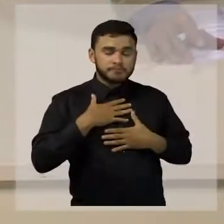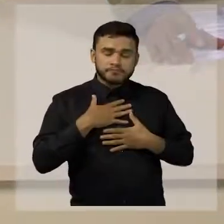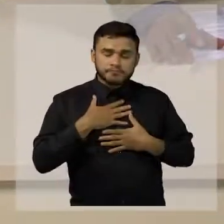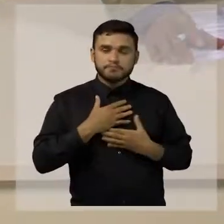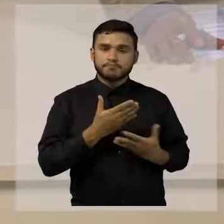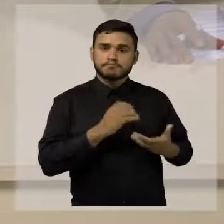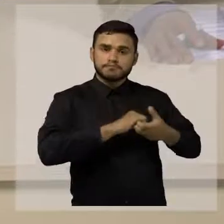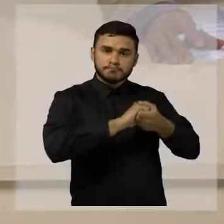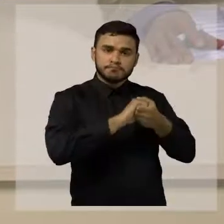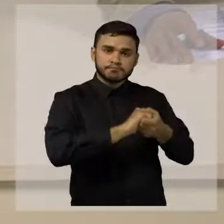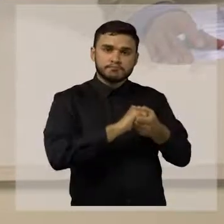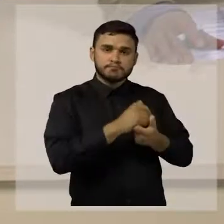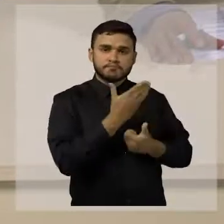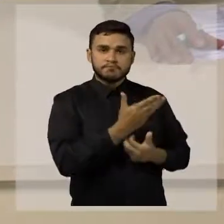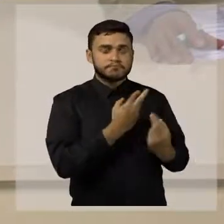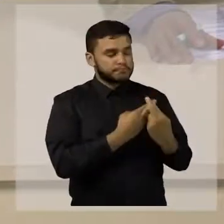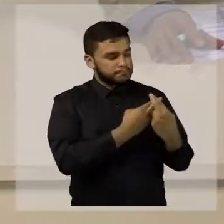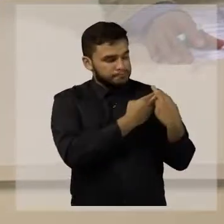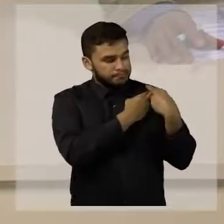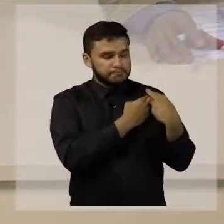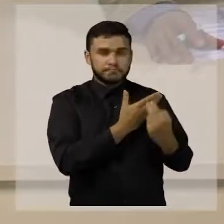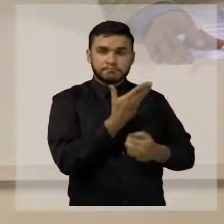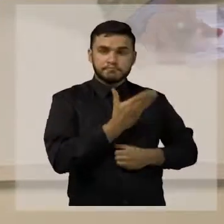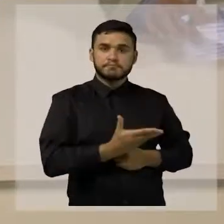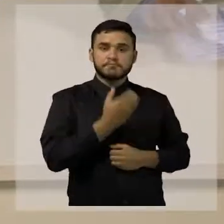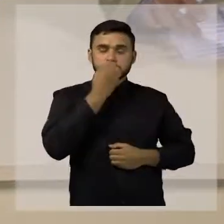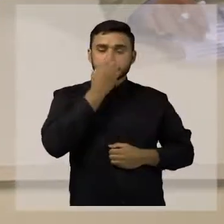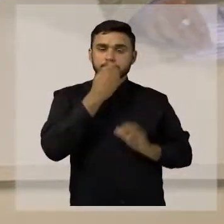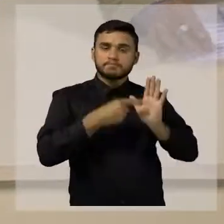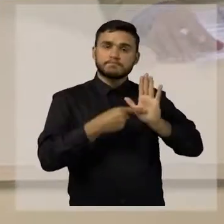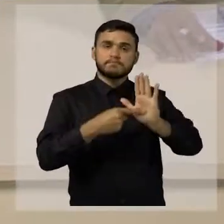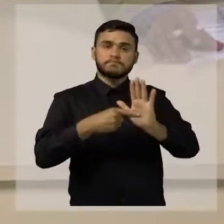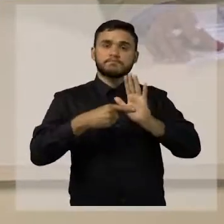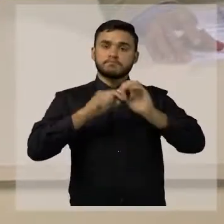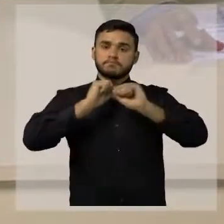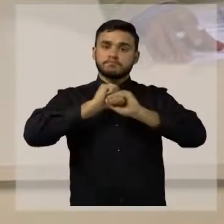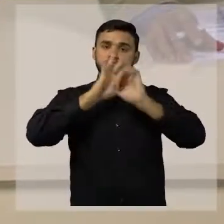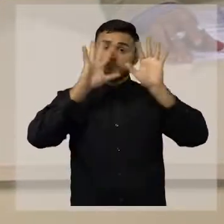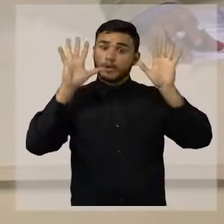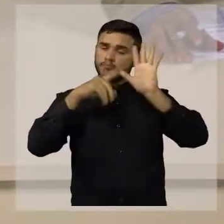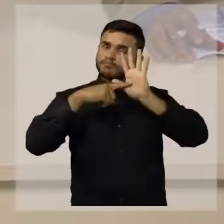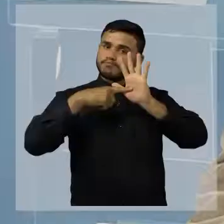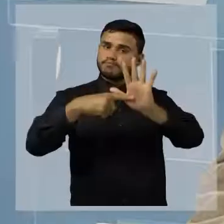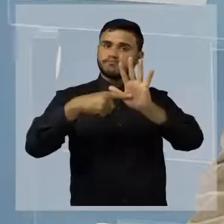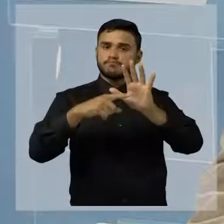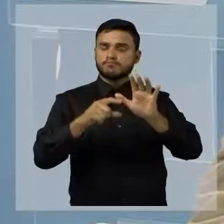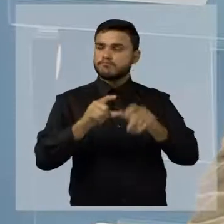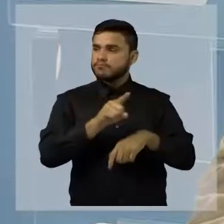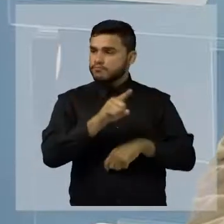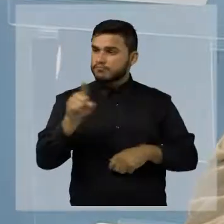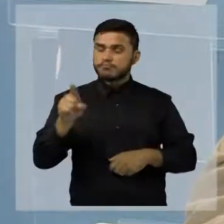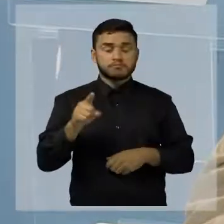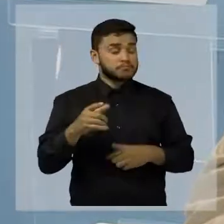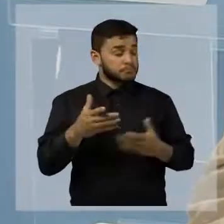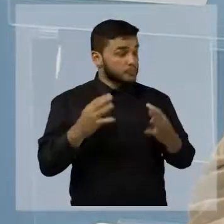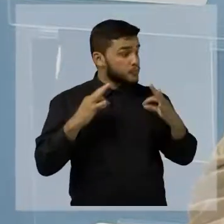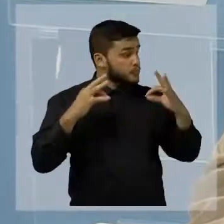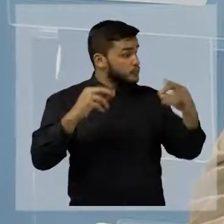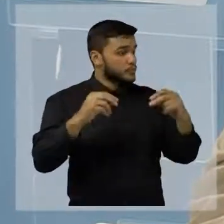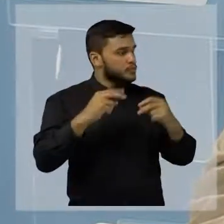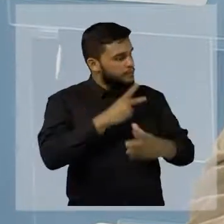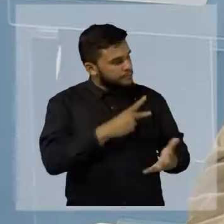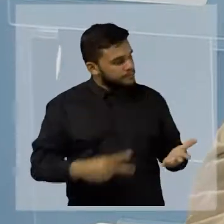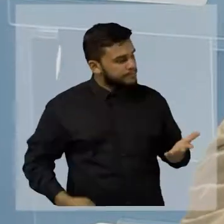É uma responsabilidade também, porque é um instrumento de transparência, este programa, onde os senhores parlamentares têm